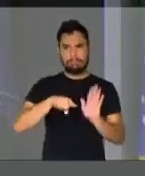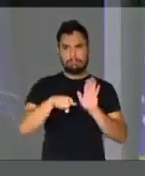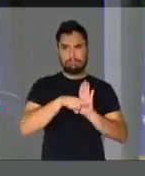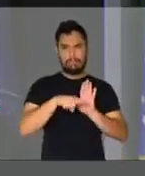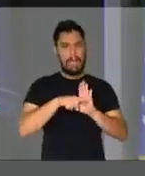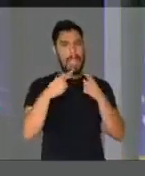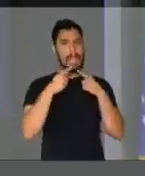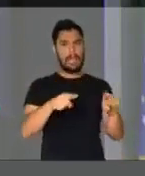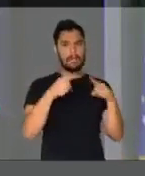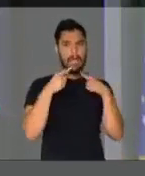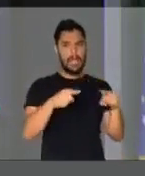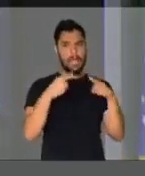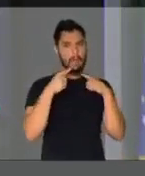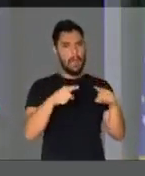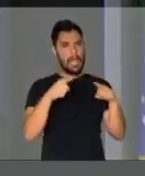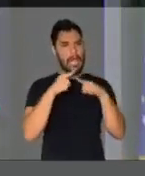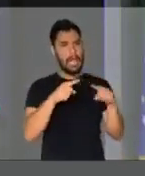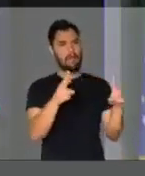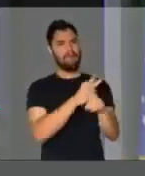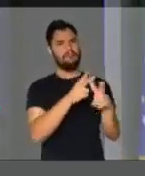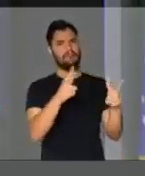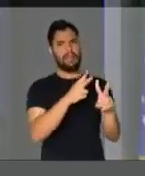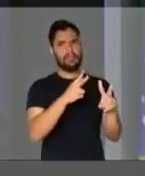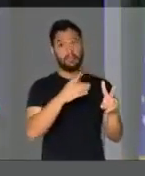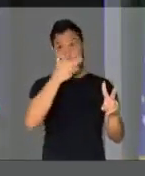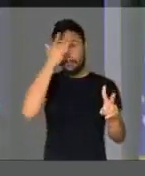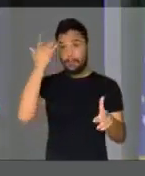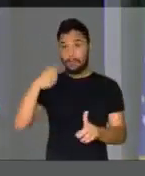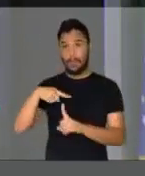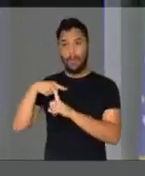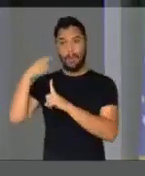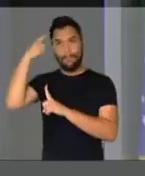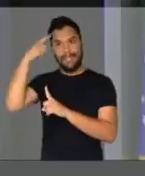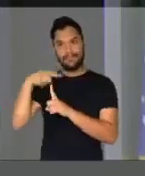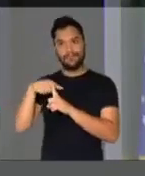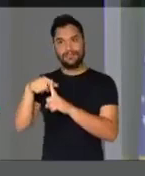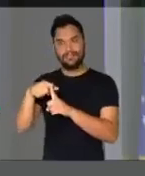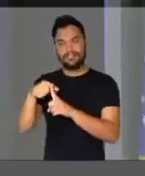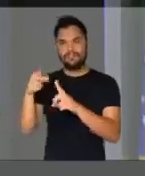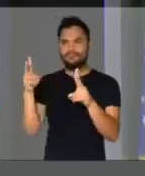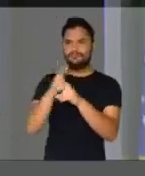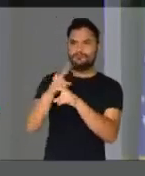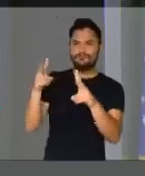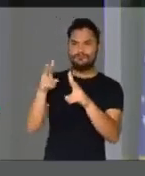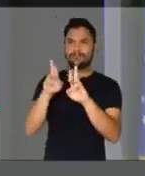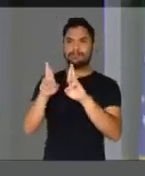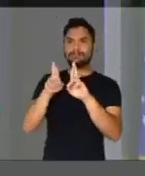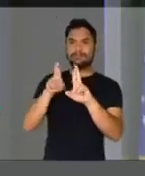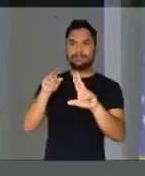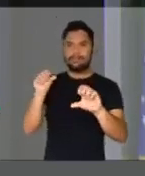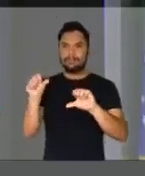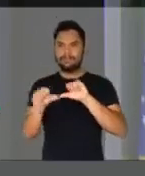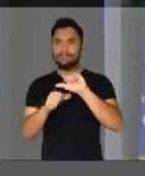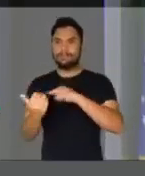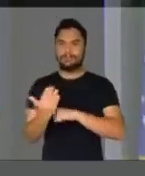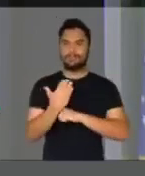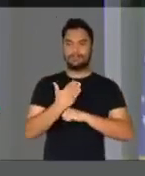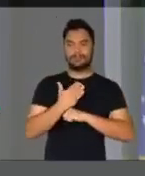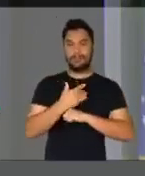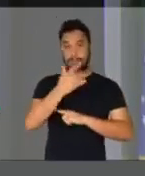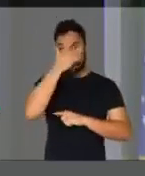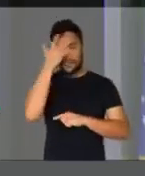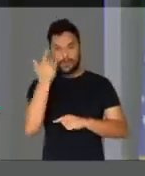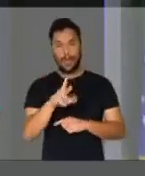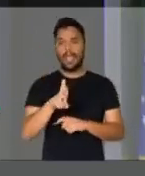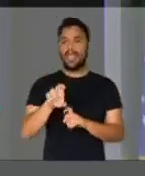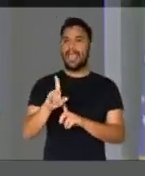vento, o otimista espera que o vento mude e o realista ajusta as